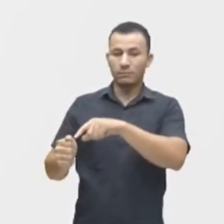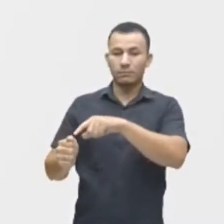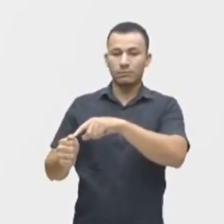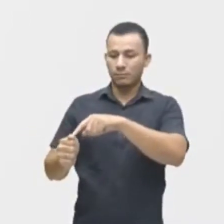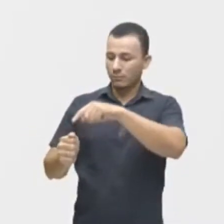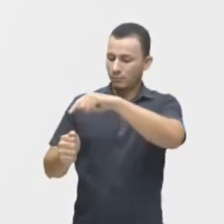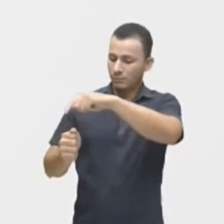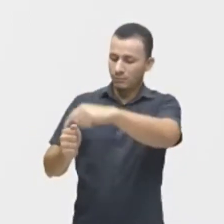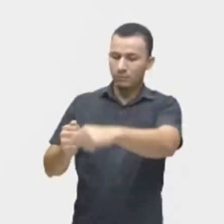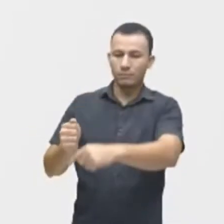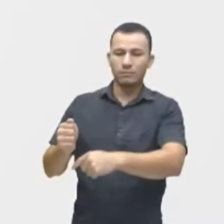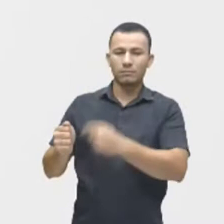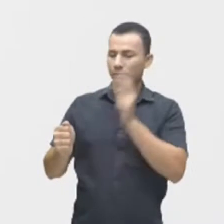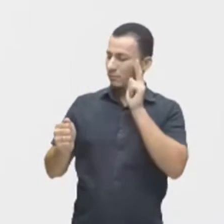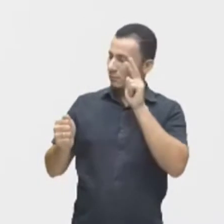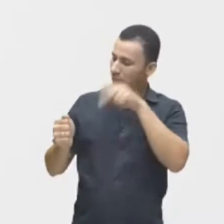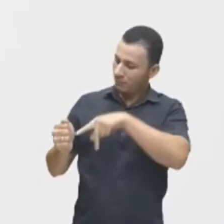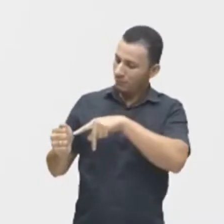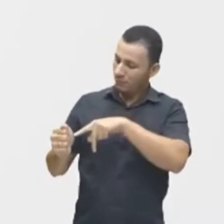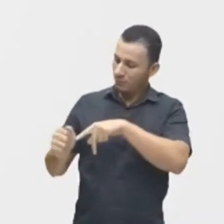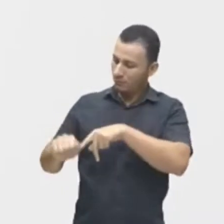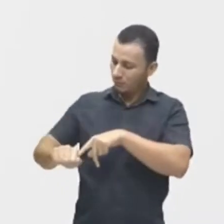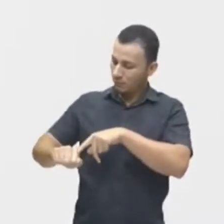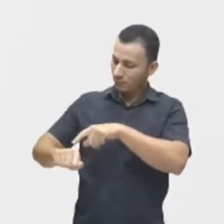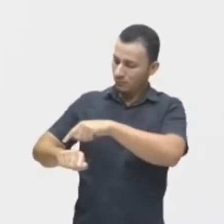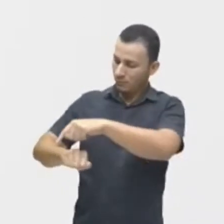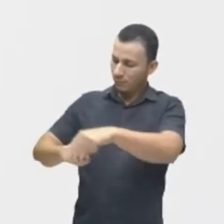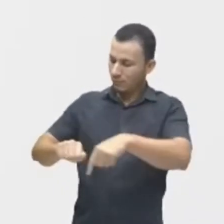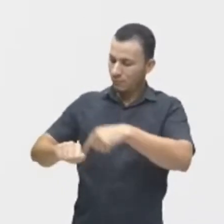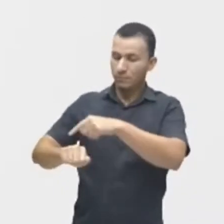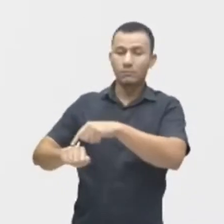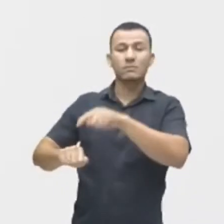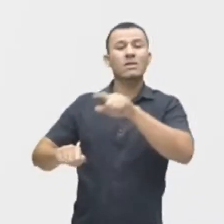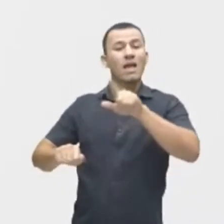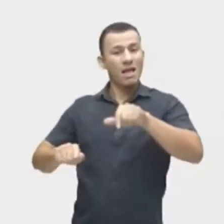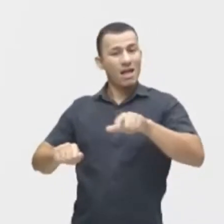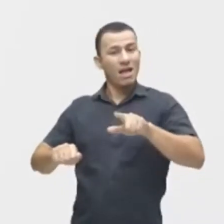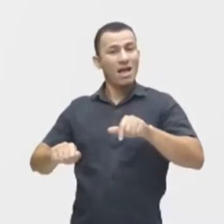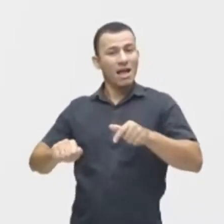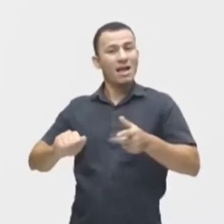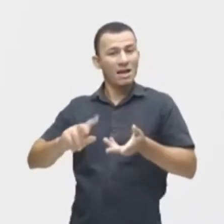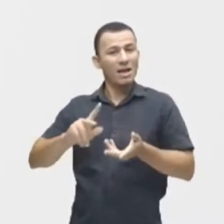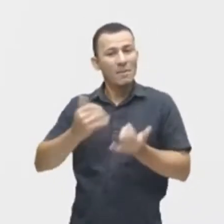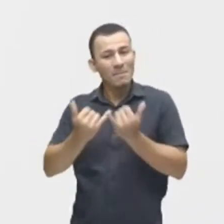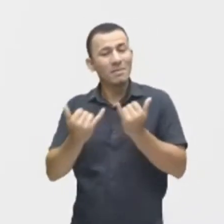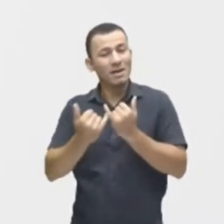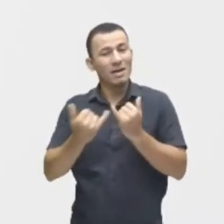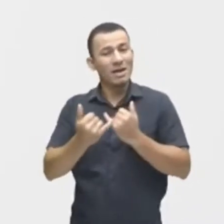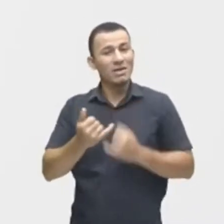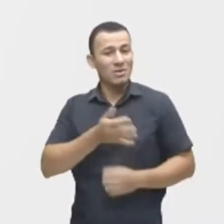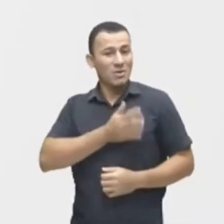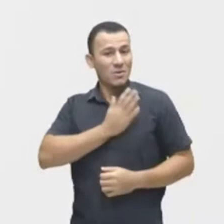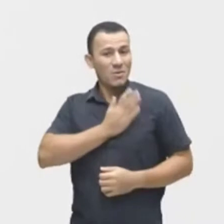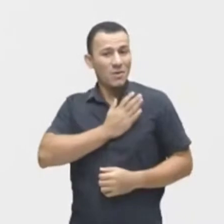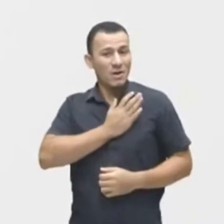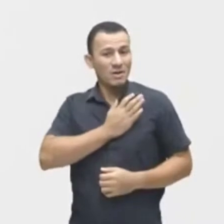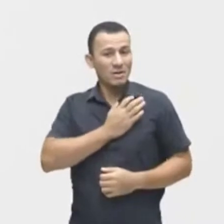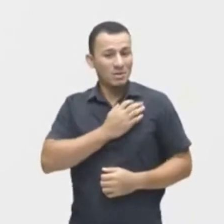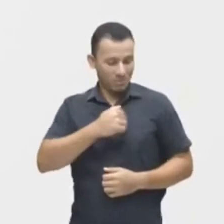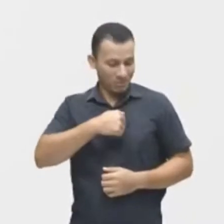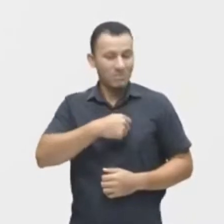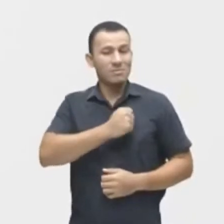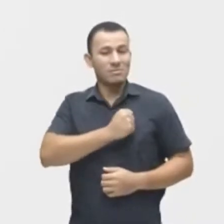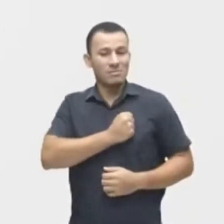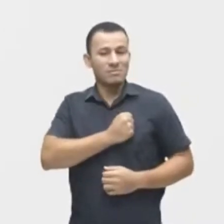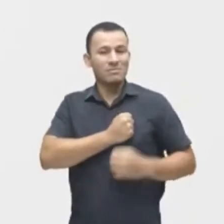Olhe, observe, esse fechar do pulso de vocês é exatamente o tamanho proporcional do coração de